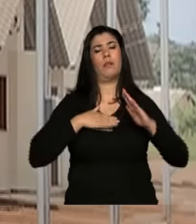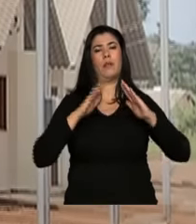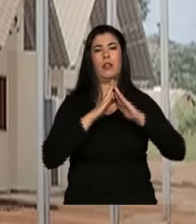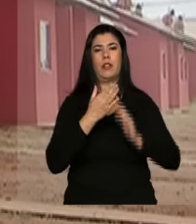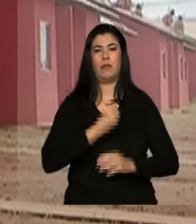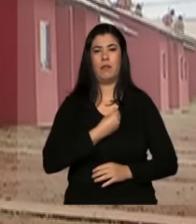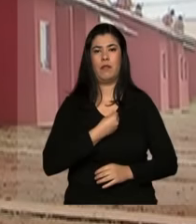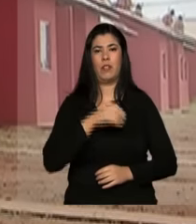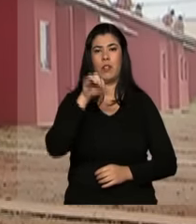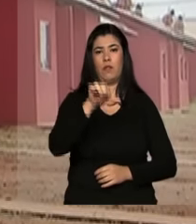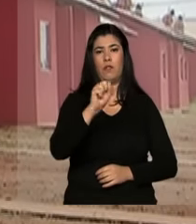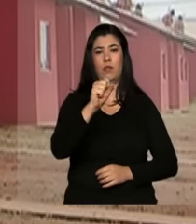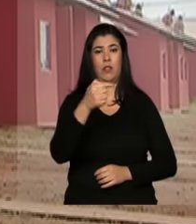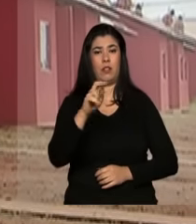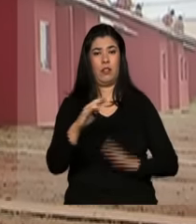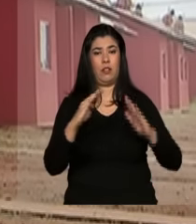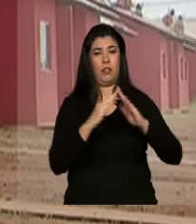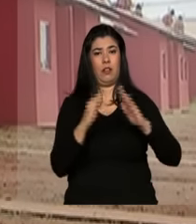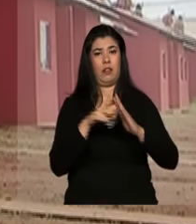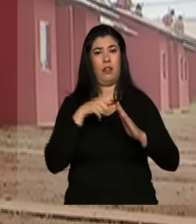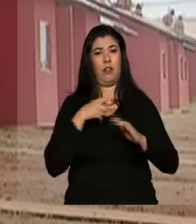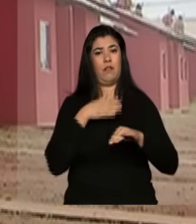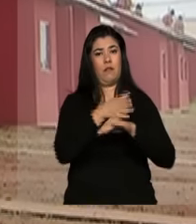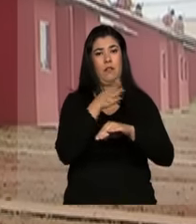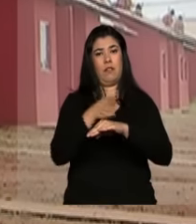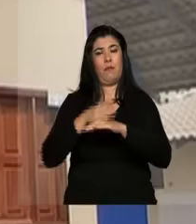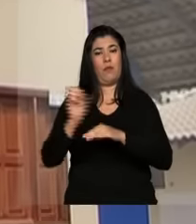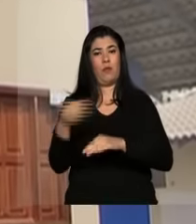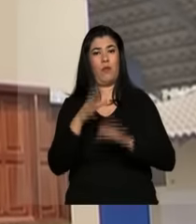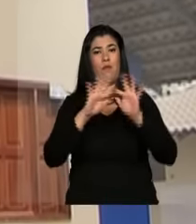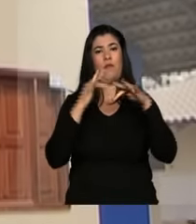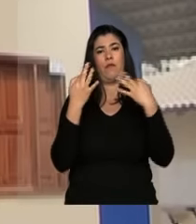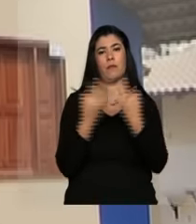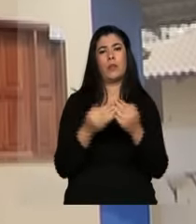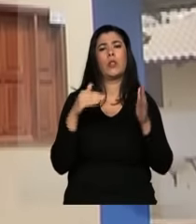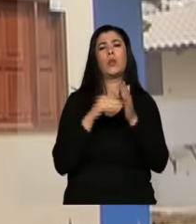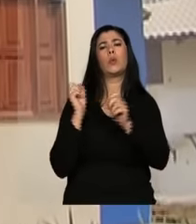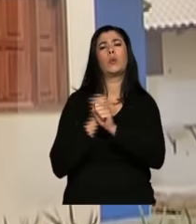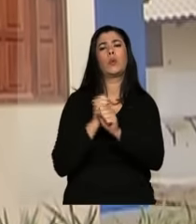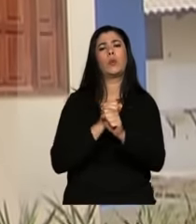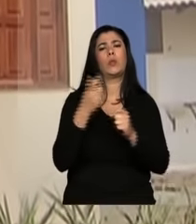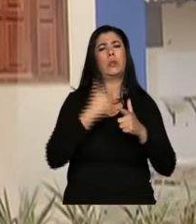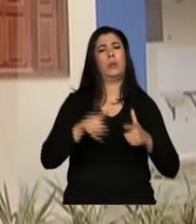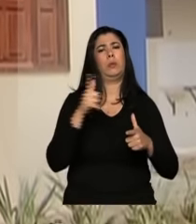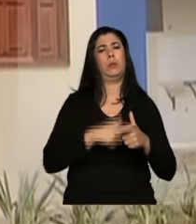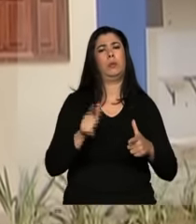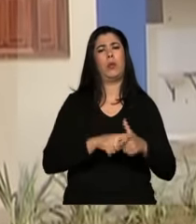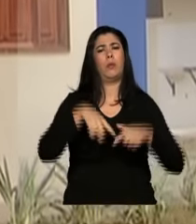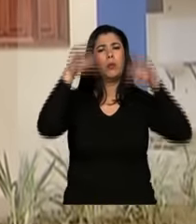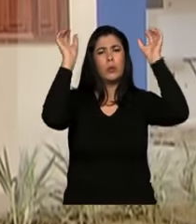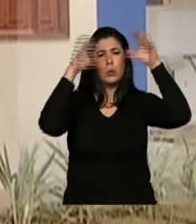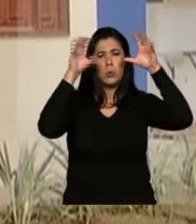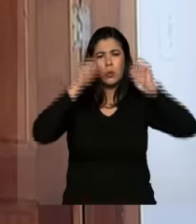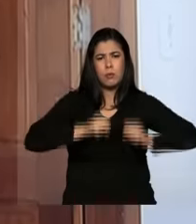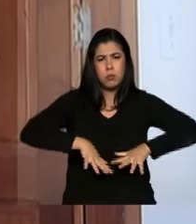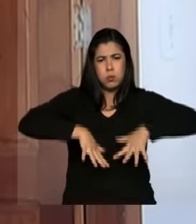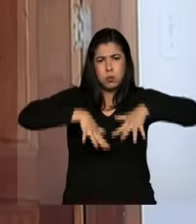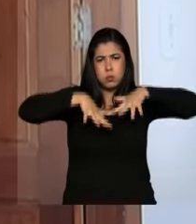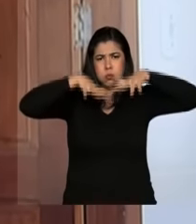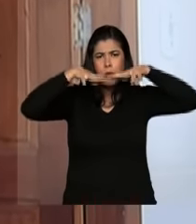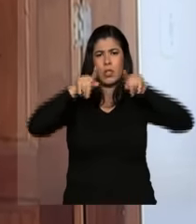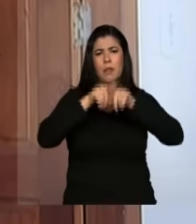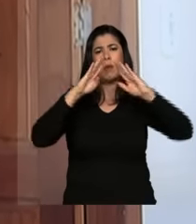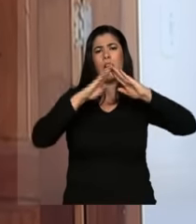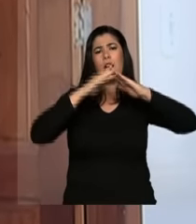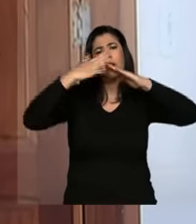967 casas vão ser ocupadas por famílias atingidas mais de uma vez nos últimos anos pelas enchentes em Rio Branco. São